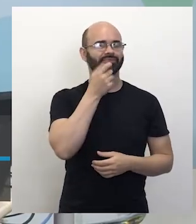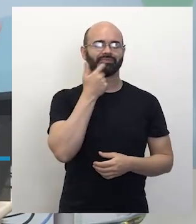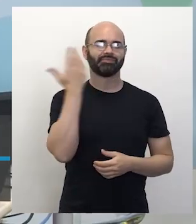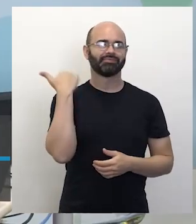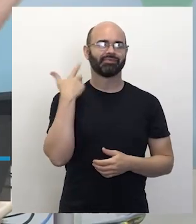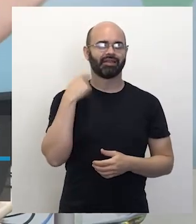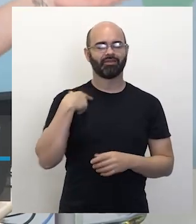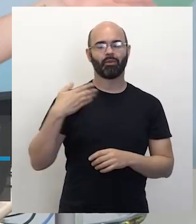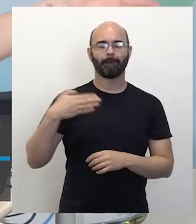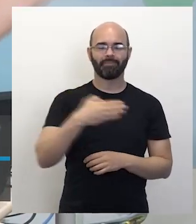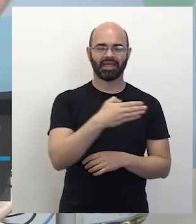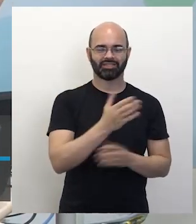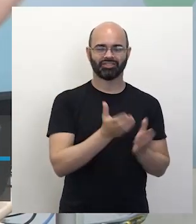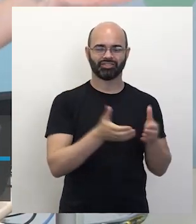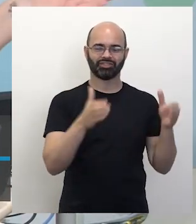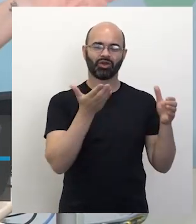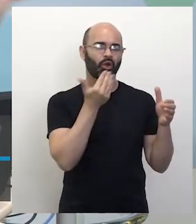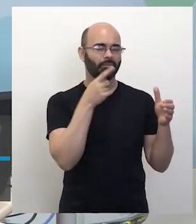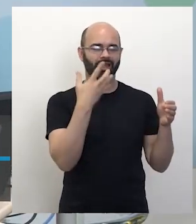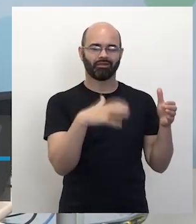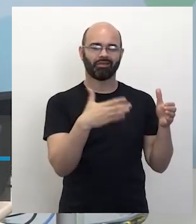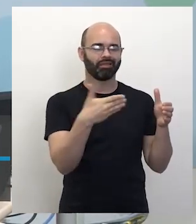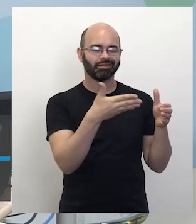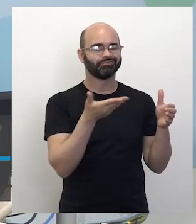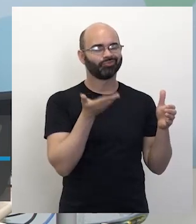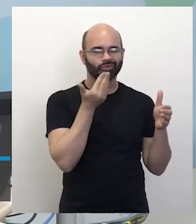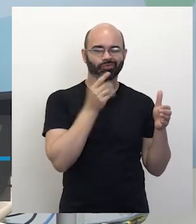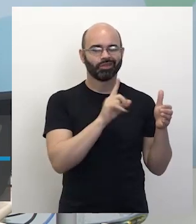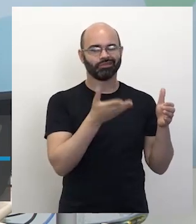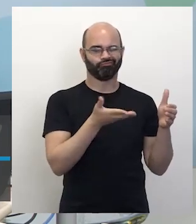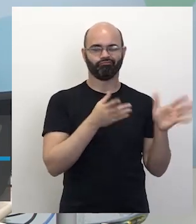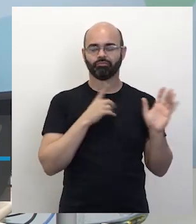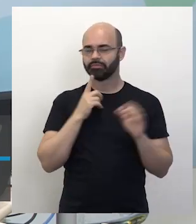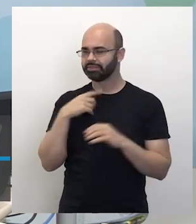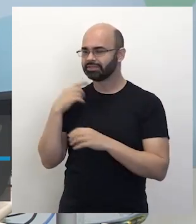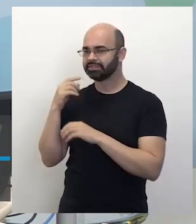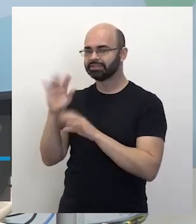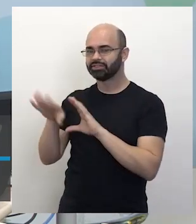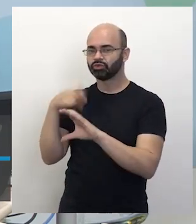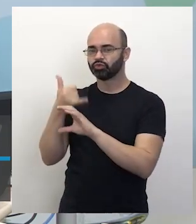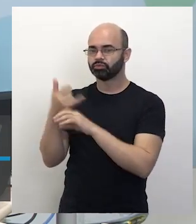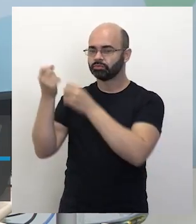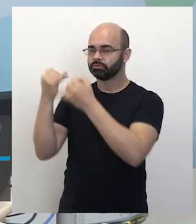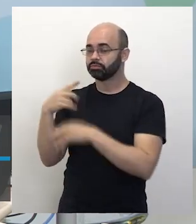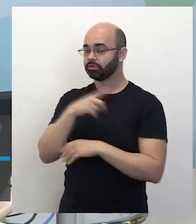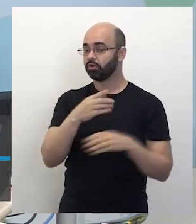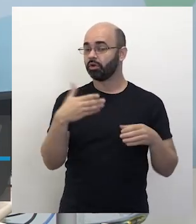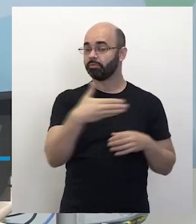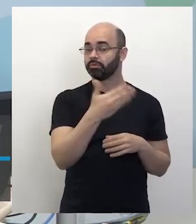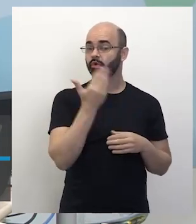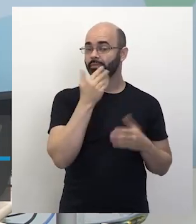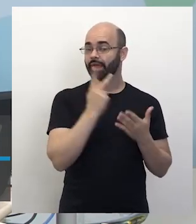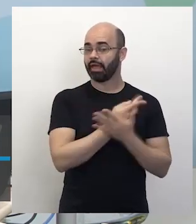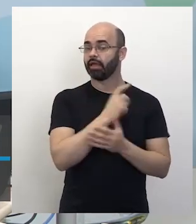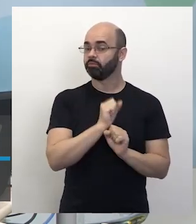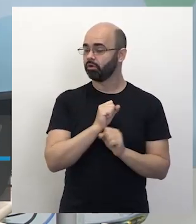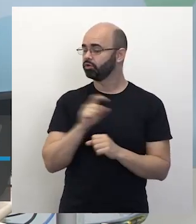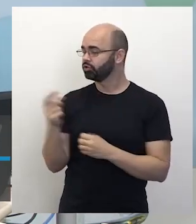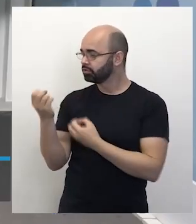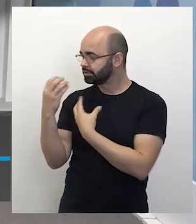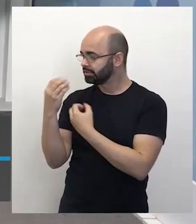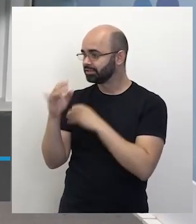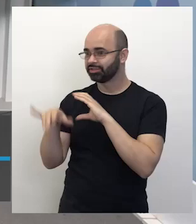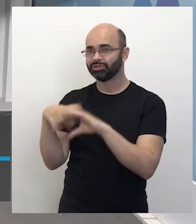direito. Eu encontrei no YouTube um biólogo me dando a explicação do que estava acontecendo com o meu peixinho e eu consegui resolver.